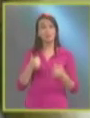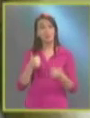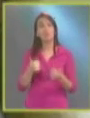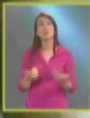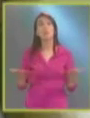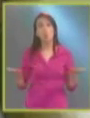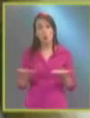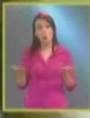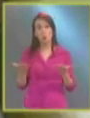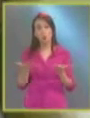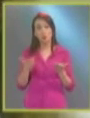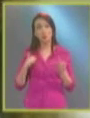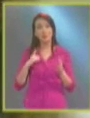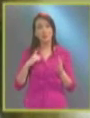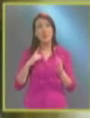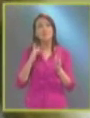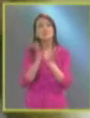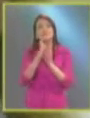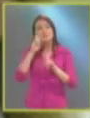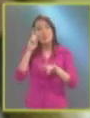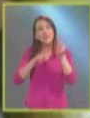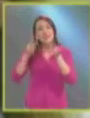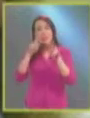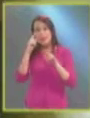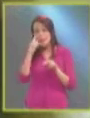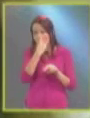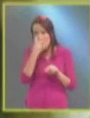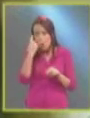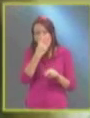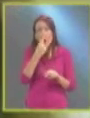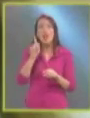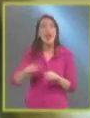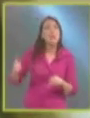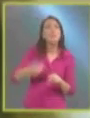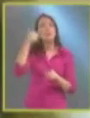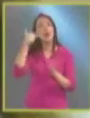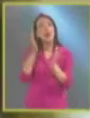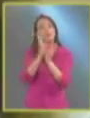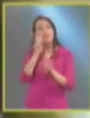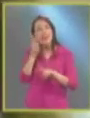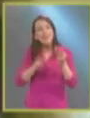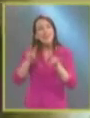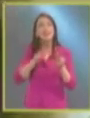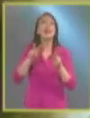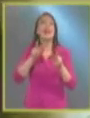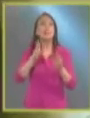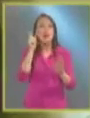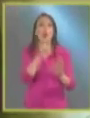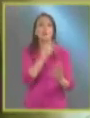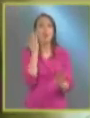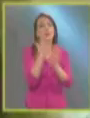hoje, ele é o melhor teste de triagem que a gente tem para evitar, para que a gente consiga